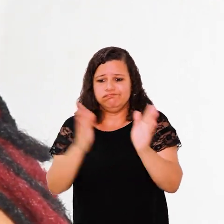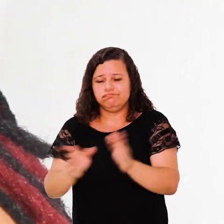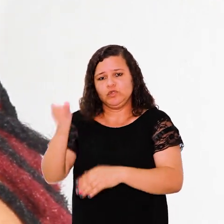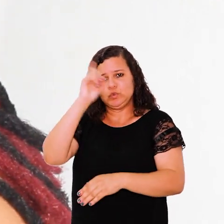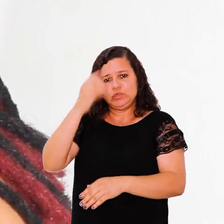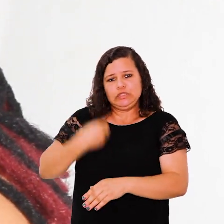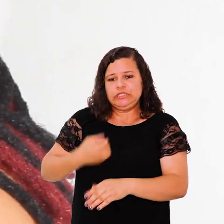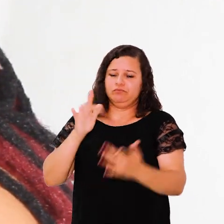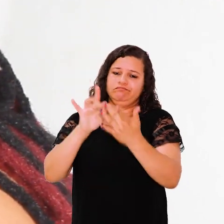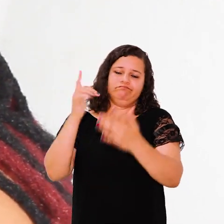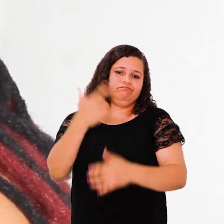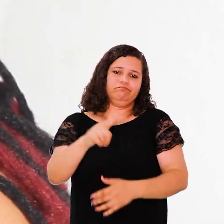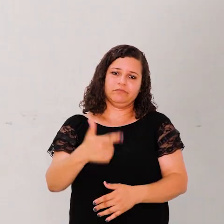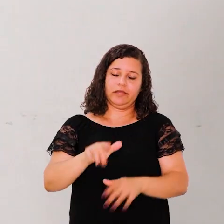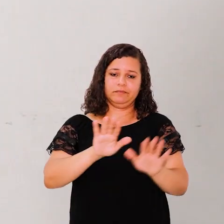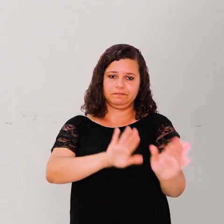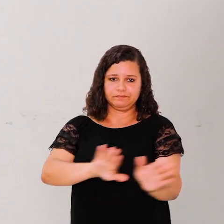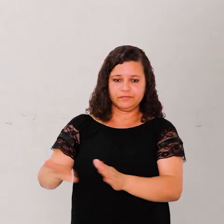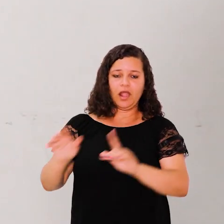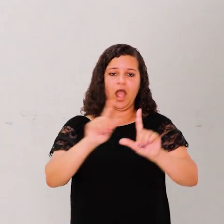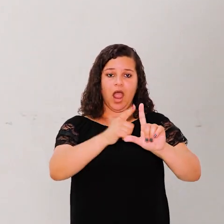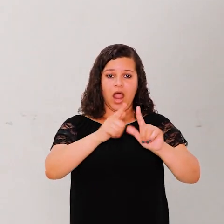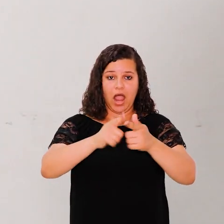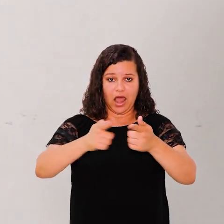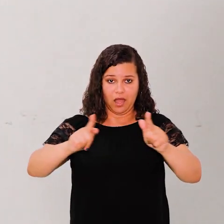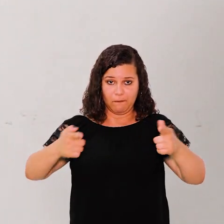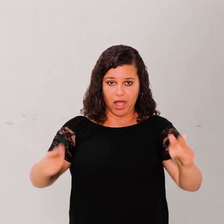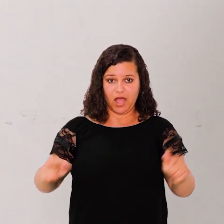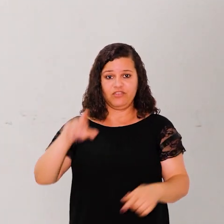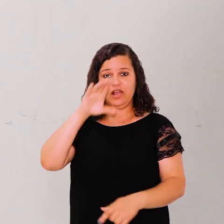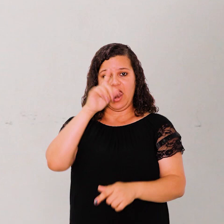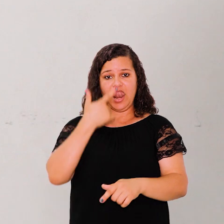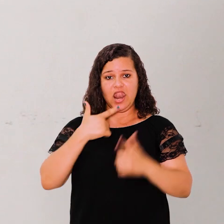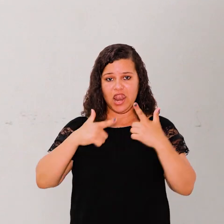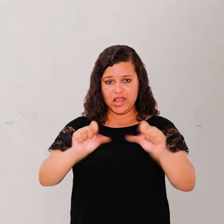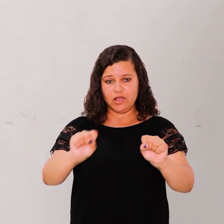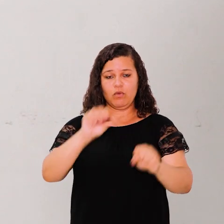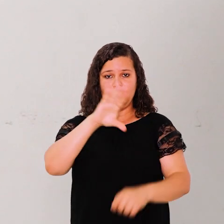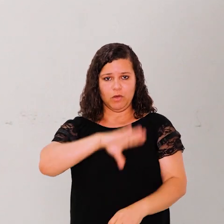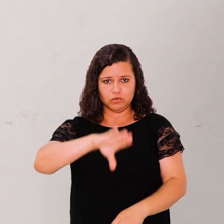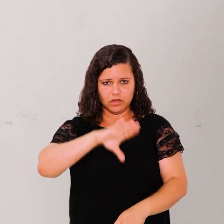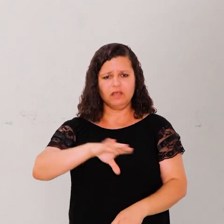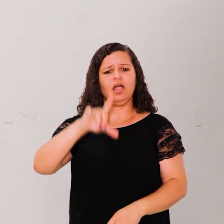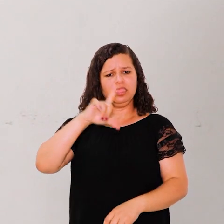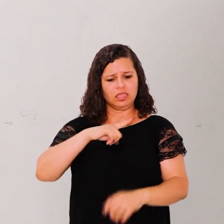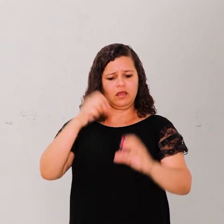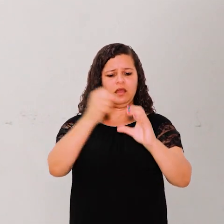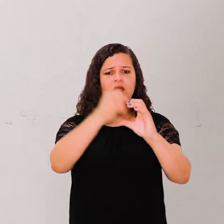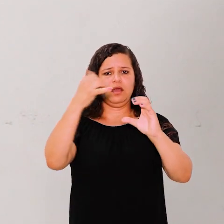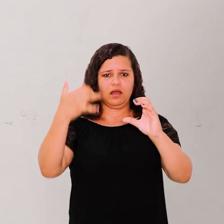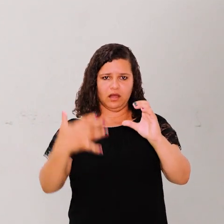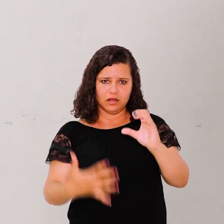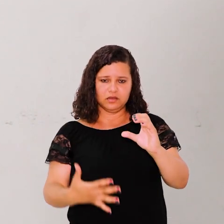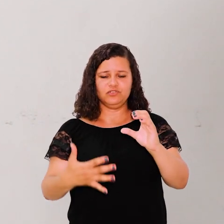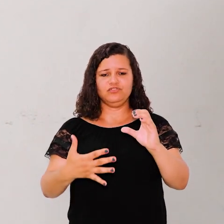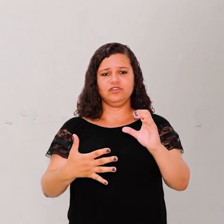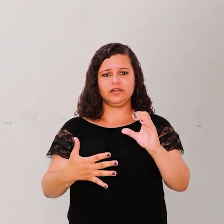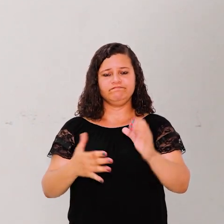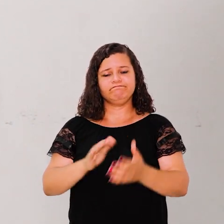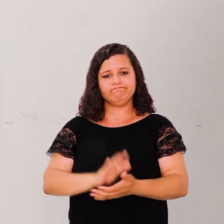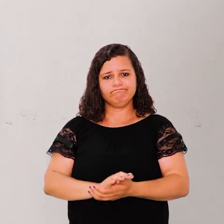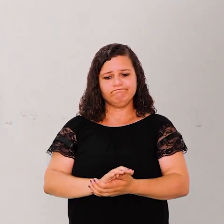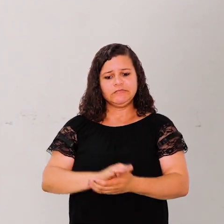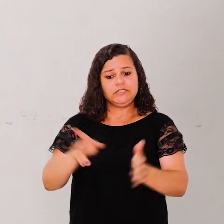dele, do dia a dia, aquelas palavras. A gramática da língua portuguesa, ela tem toda uma característica